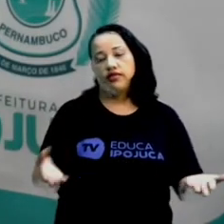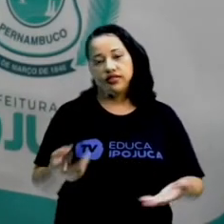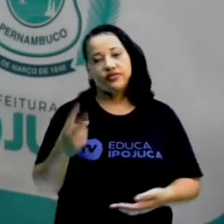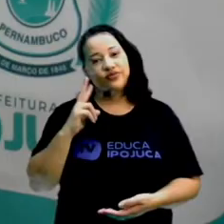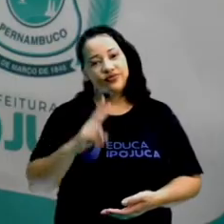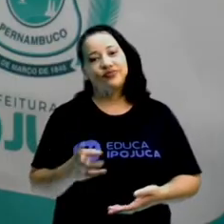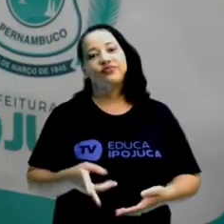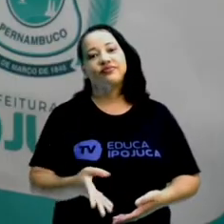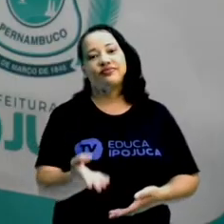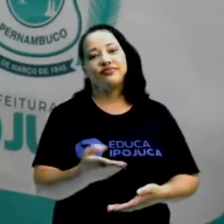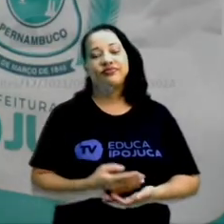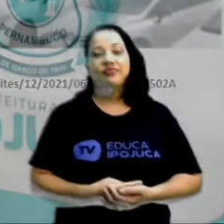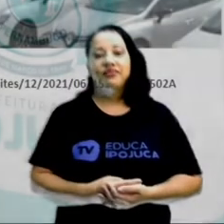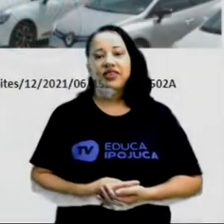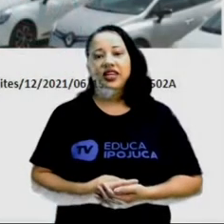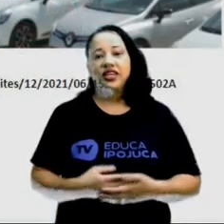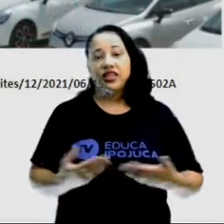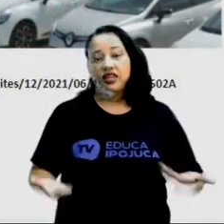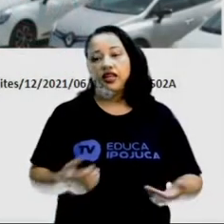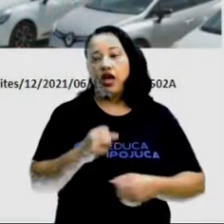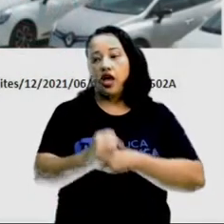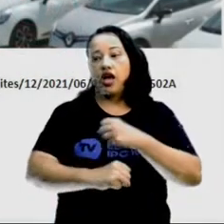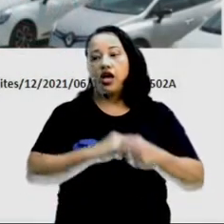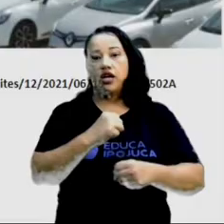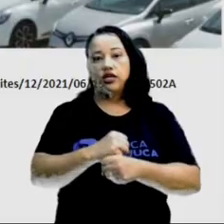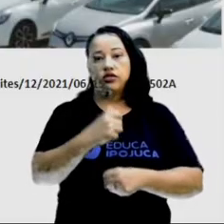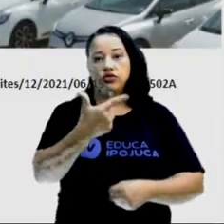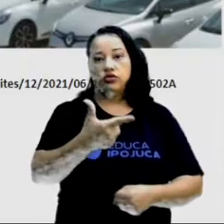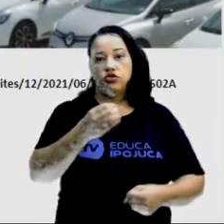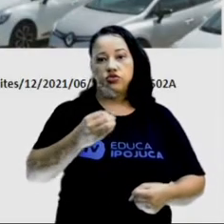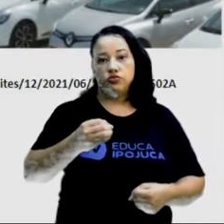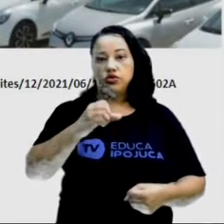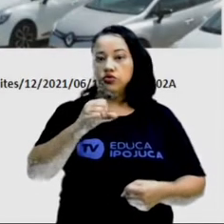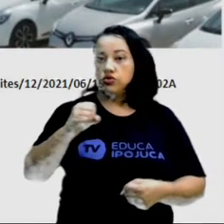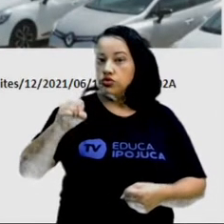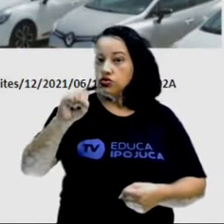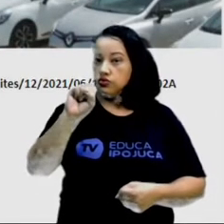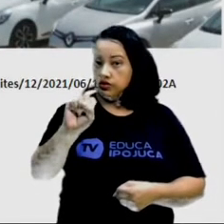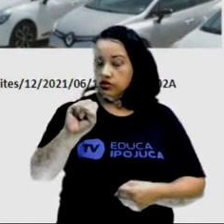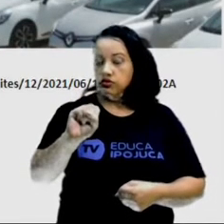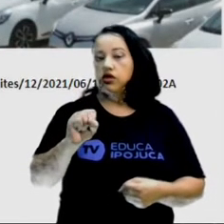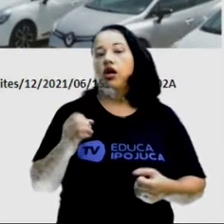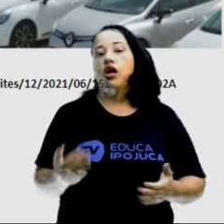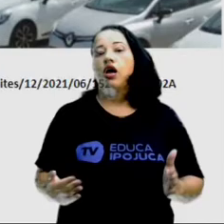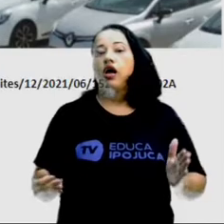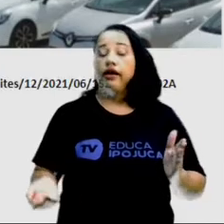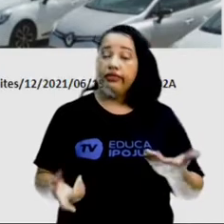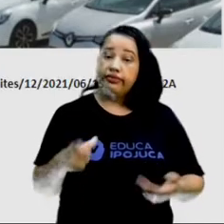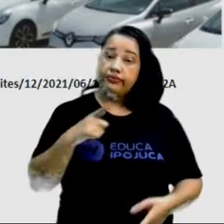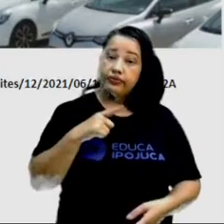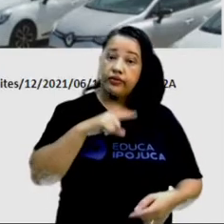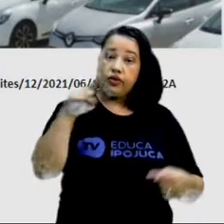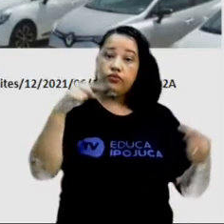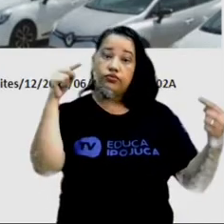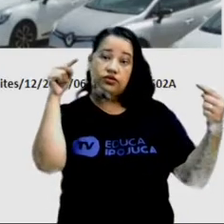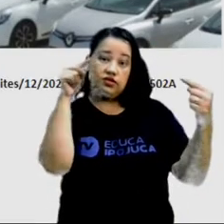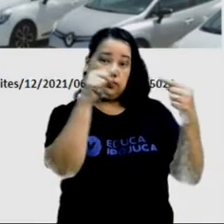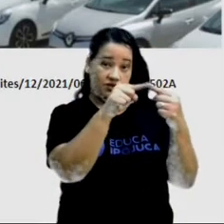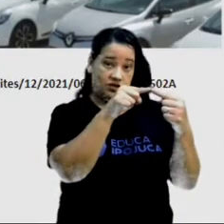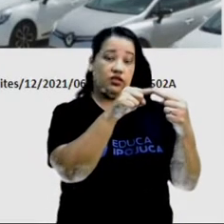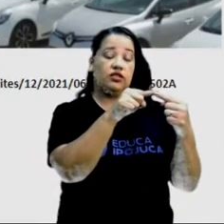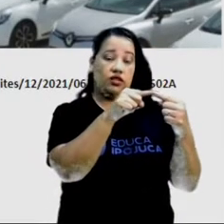seguir. Em 2008, foi estabelecida a meta de reduzir até